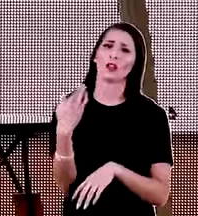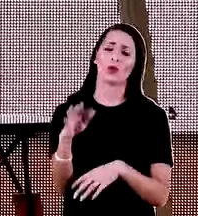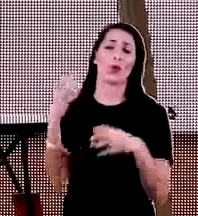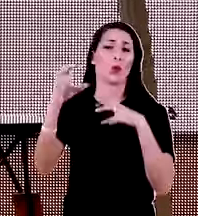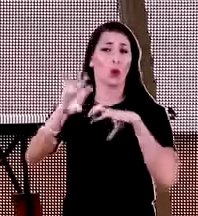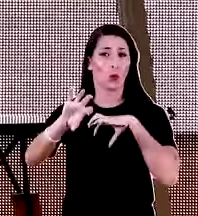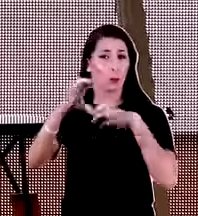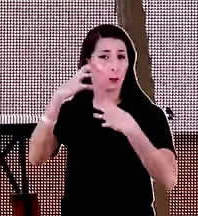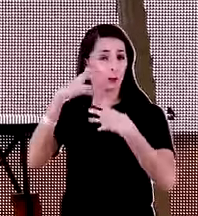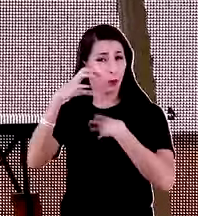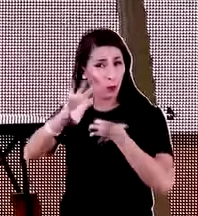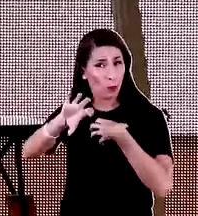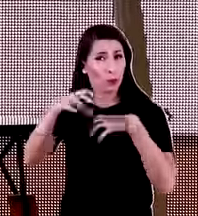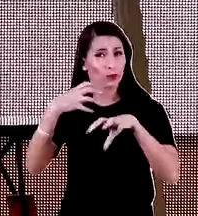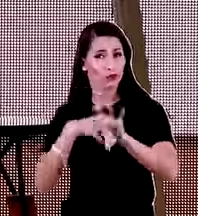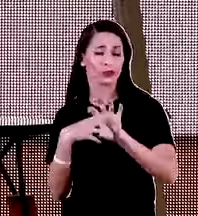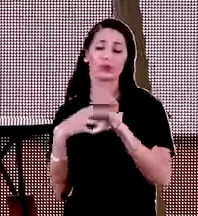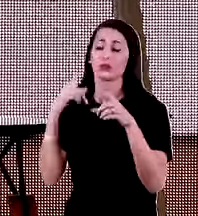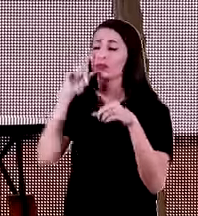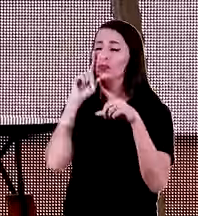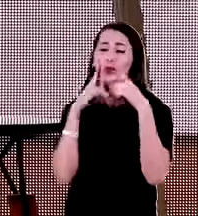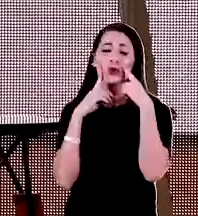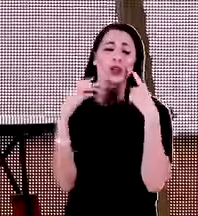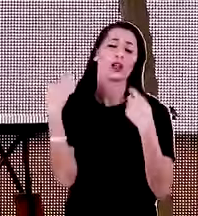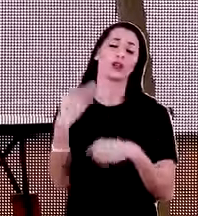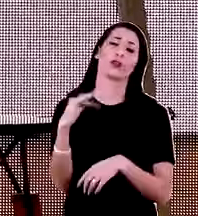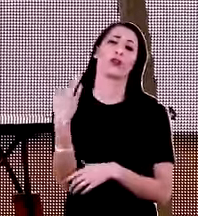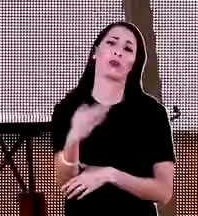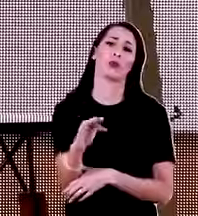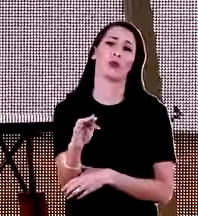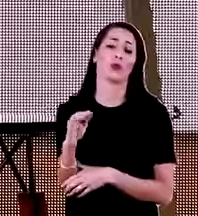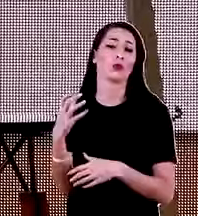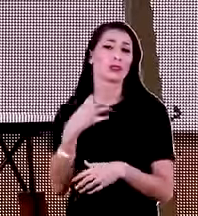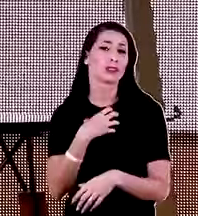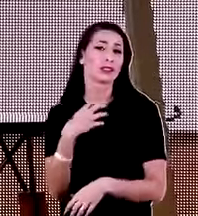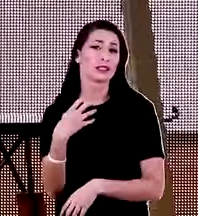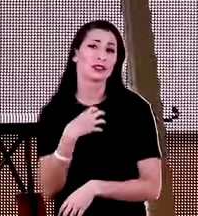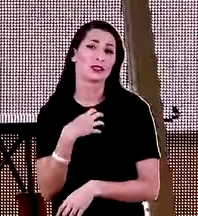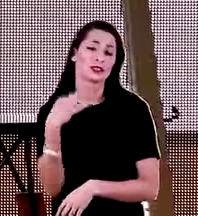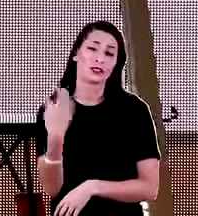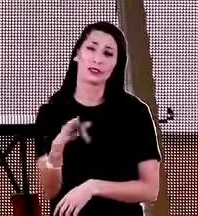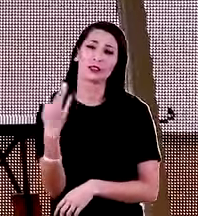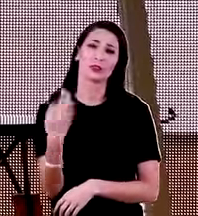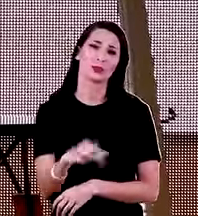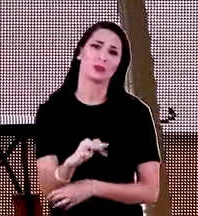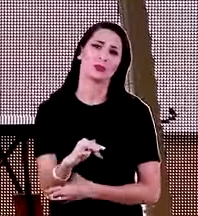chorar pelo outro, é sentir a dor do outro.